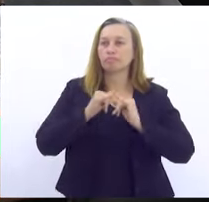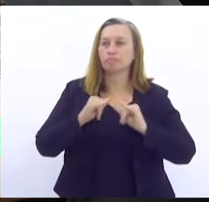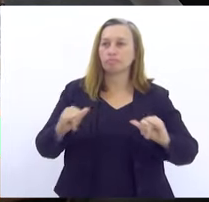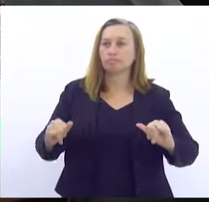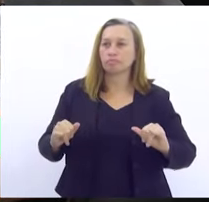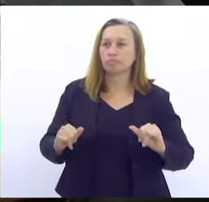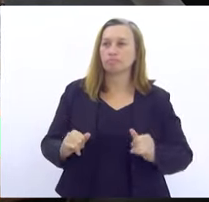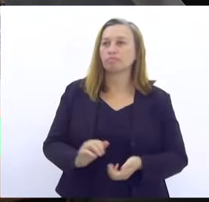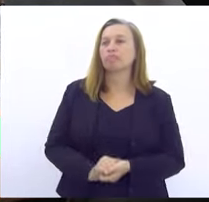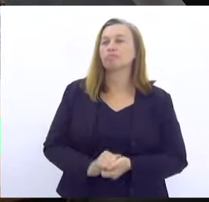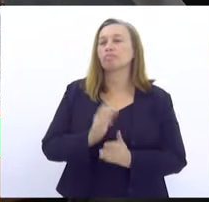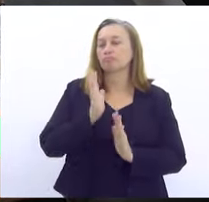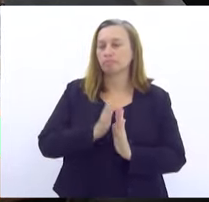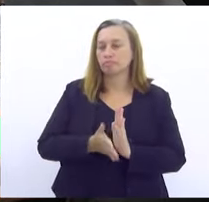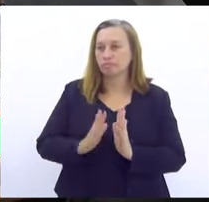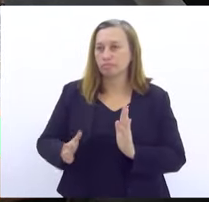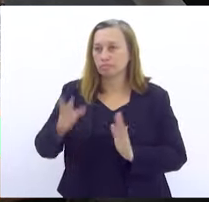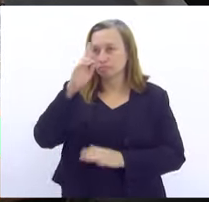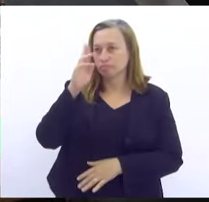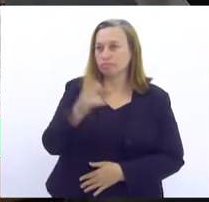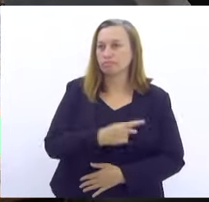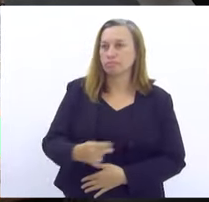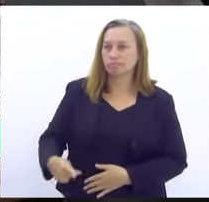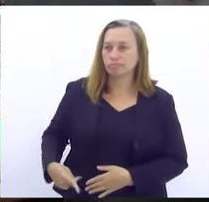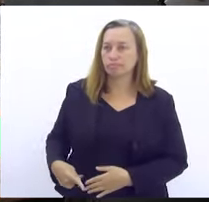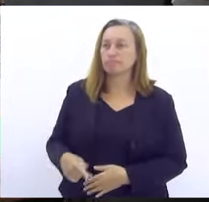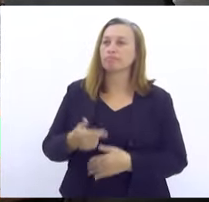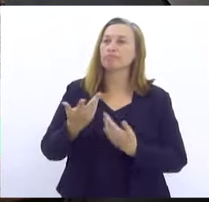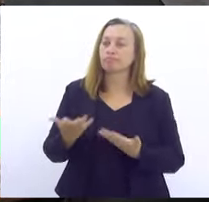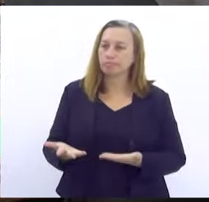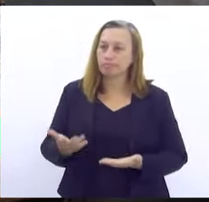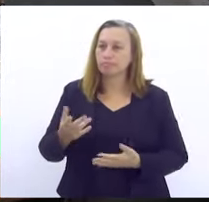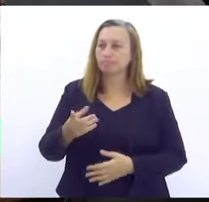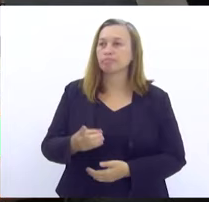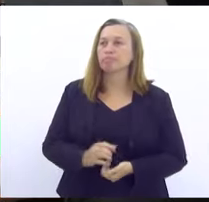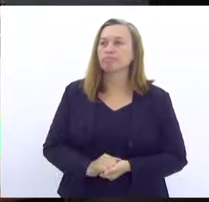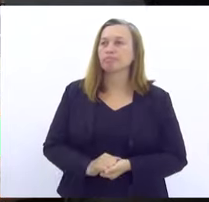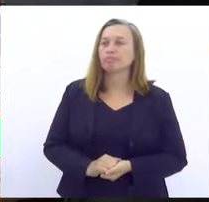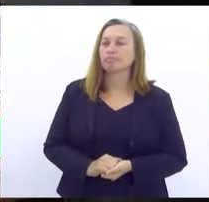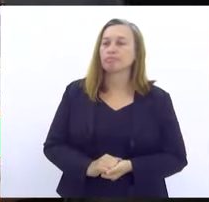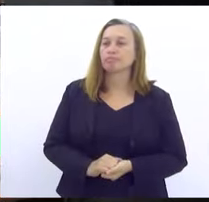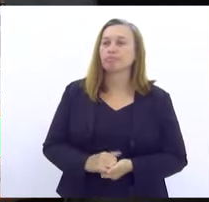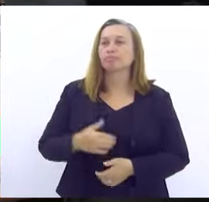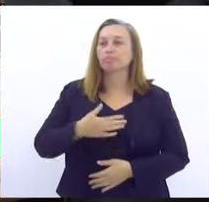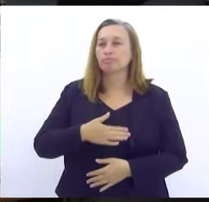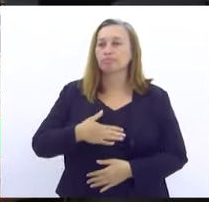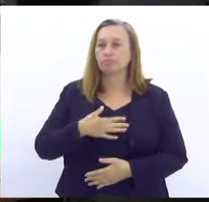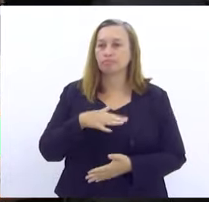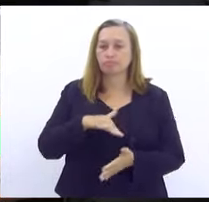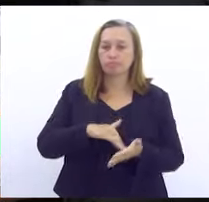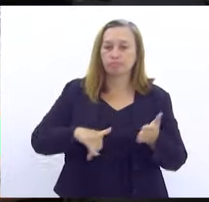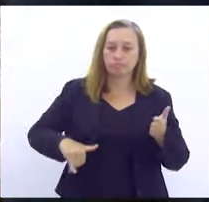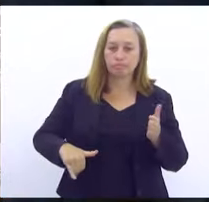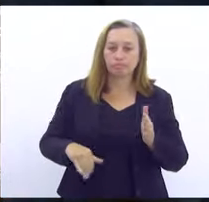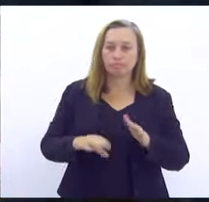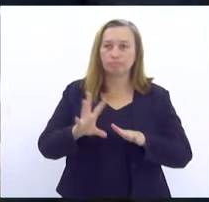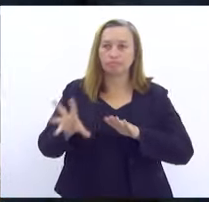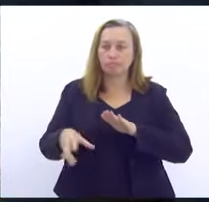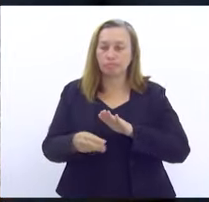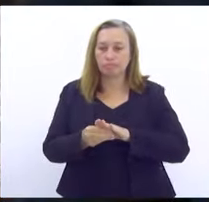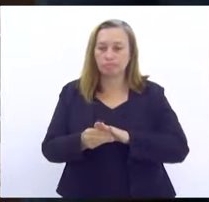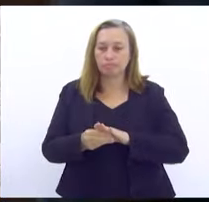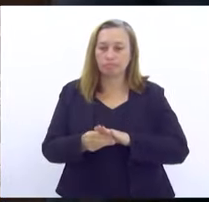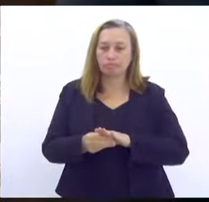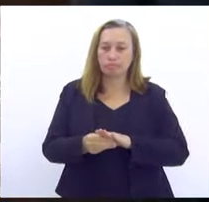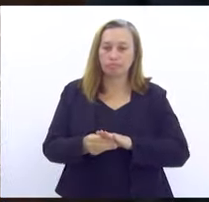Senhora presidente, pela ordem. Pois não, deputado. Senhora presidente, eu gostaria de retirar as emendas de plenário